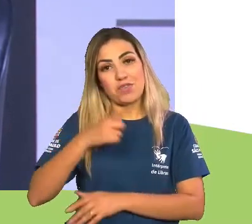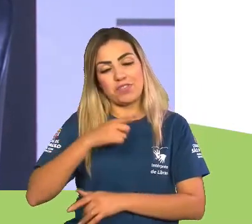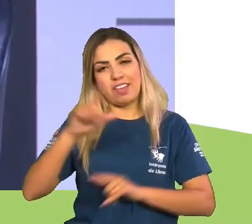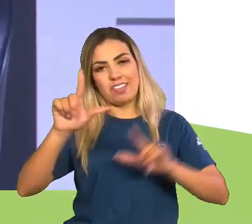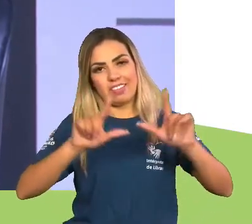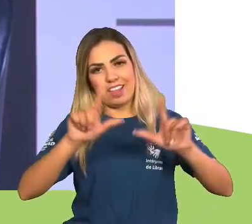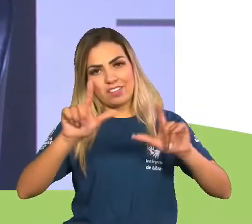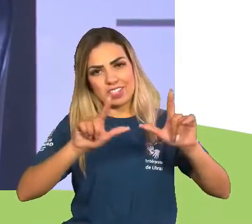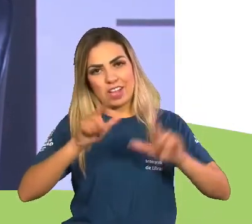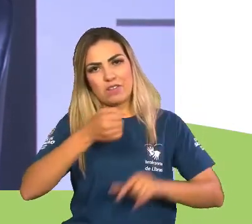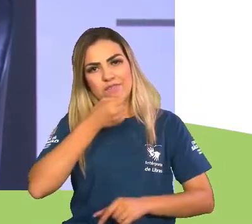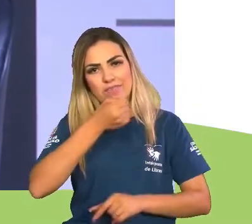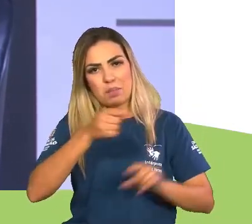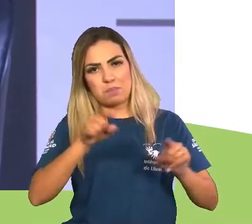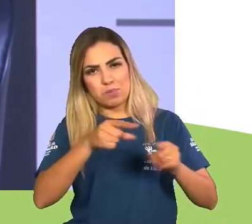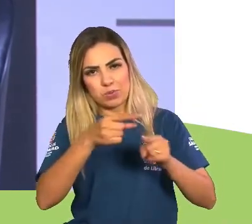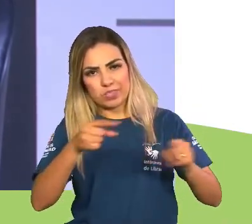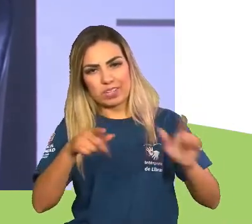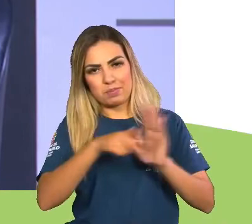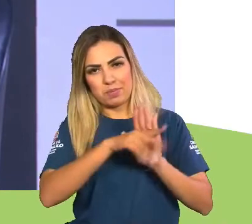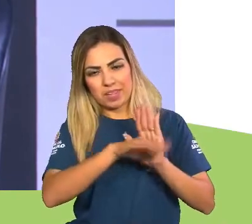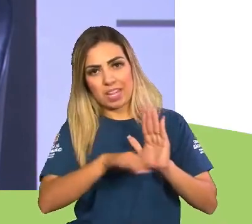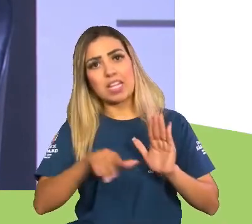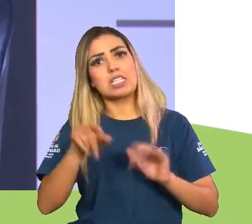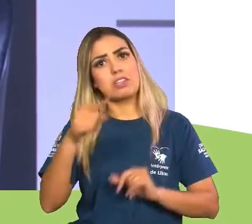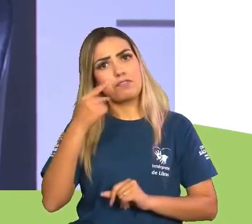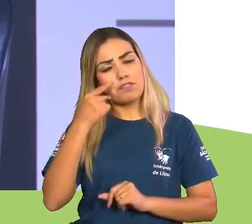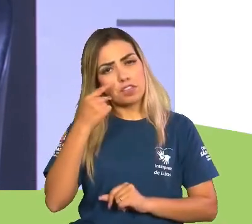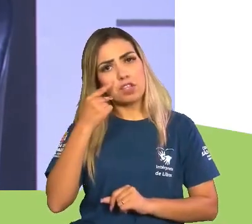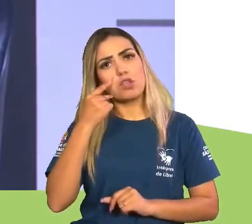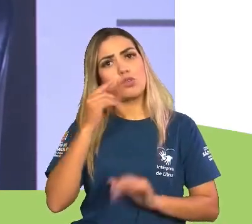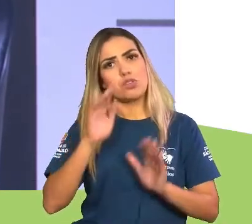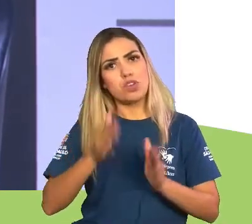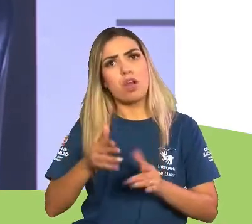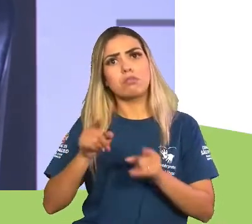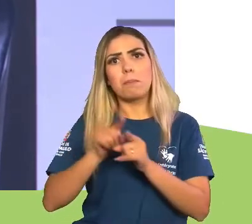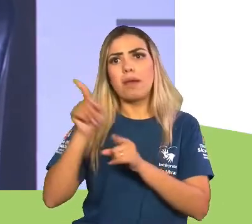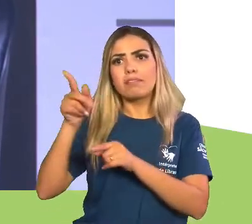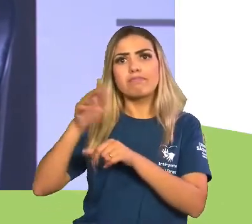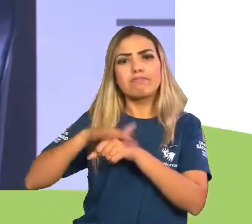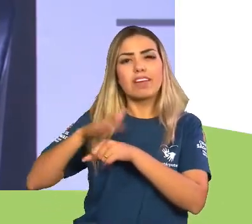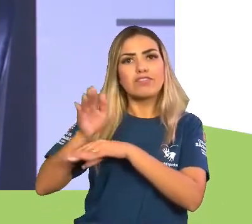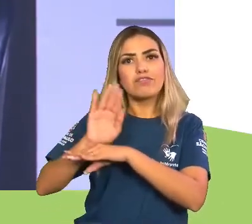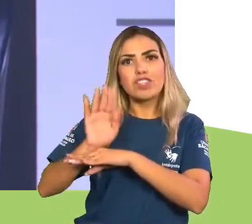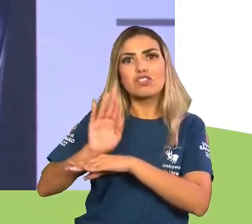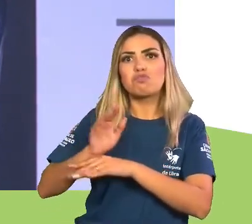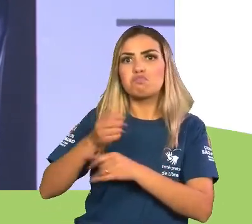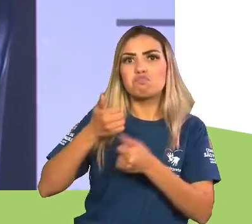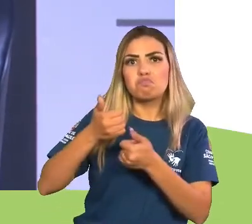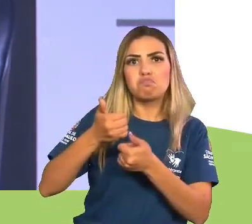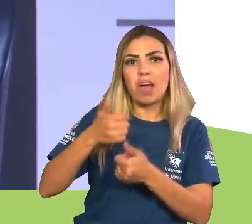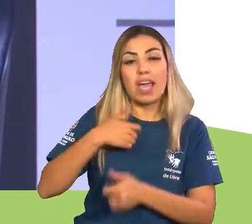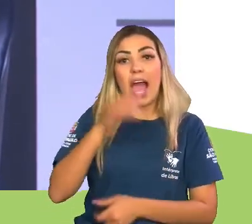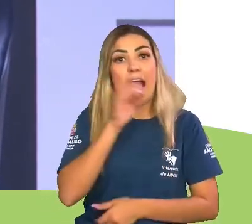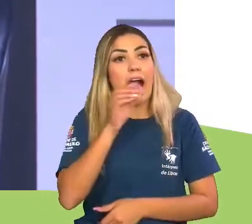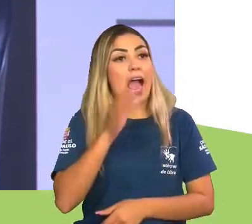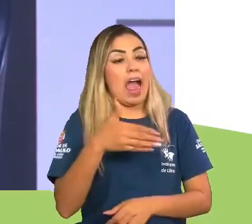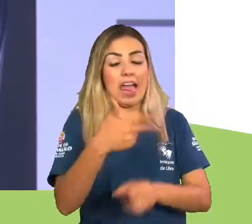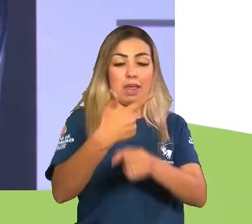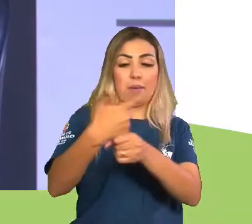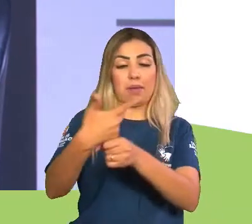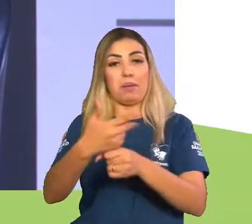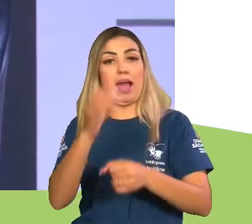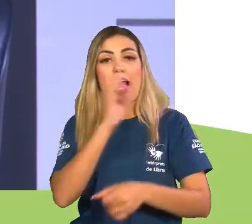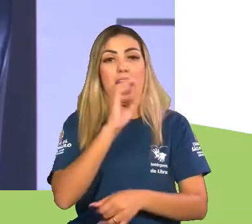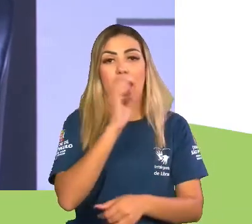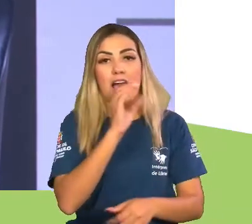aí me chegou a ideia, né, de fazer um vídeo. Claro, na hora, fiz um pouco apressado e tentei ir na linguagem